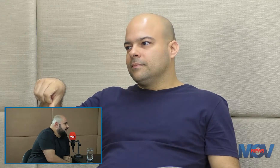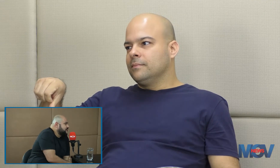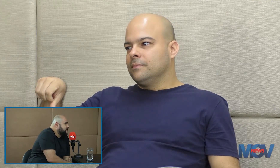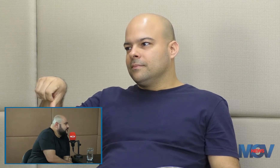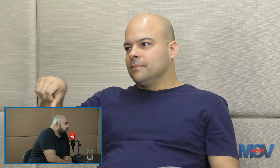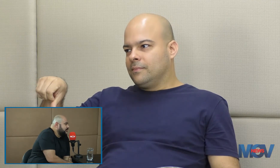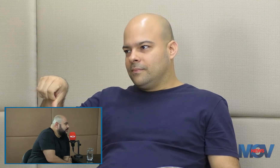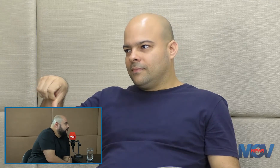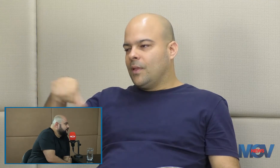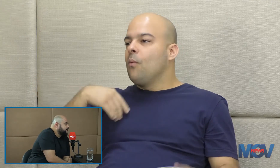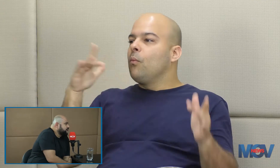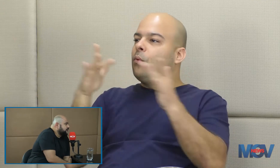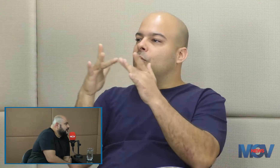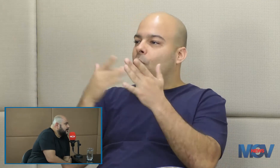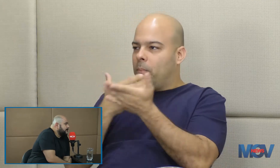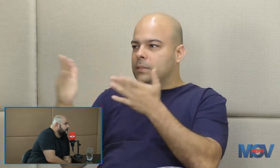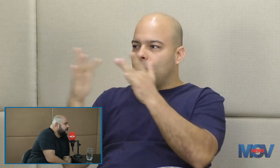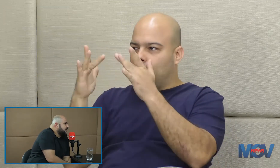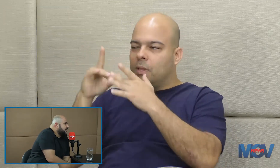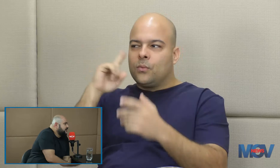15 anos, né?